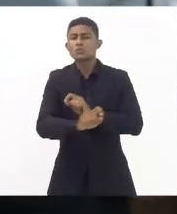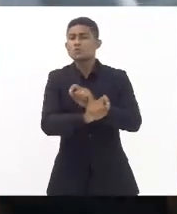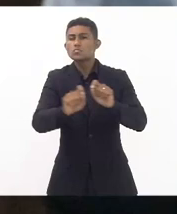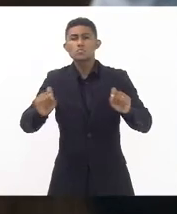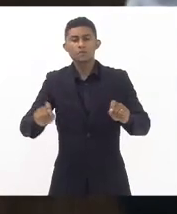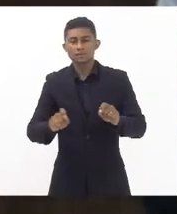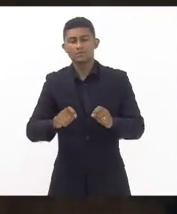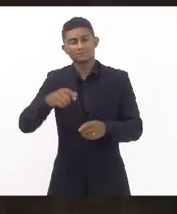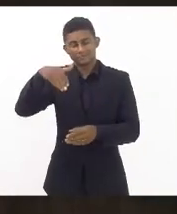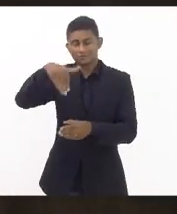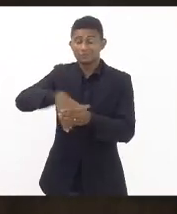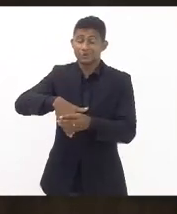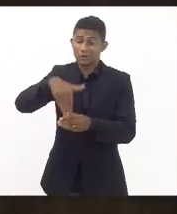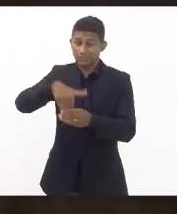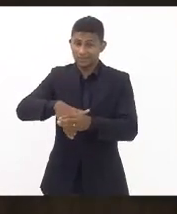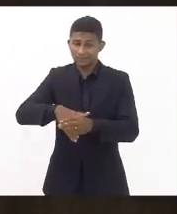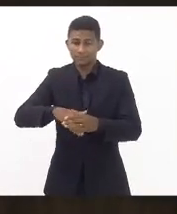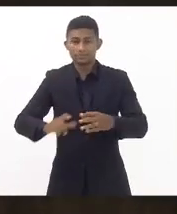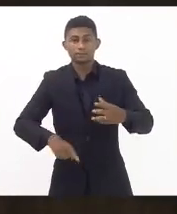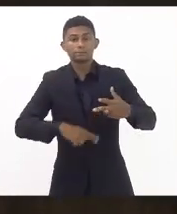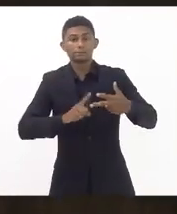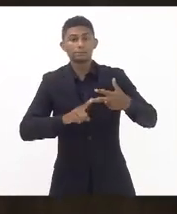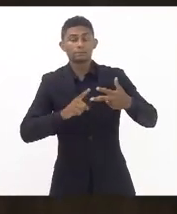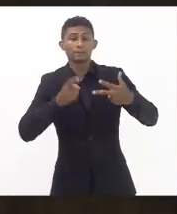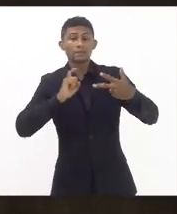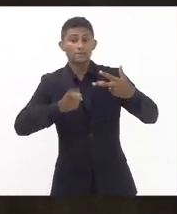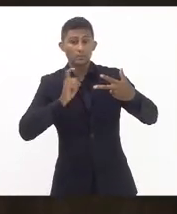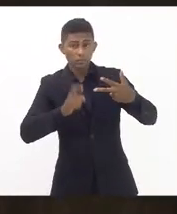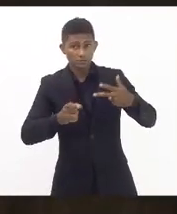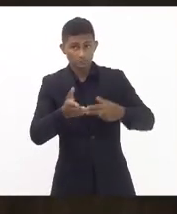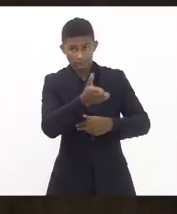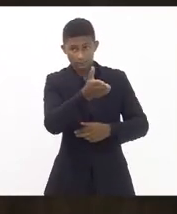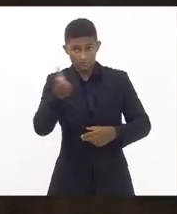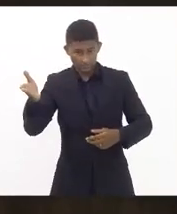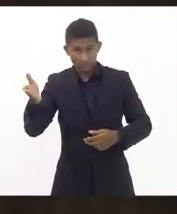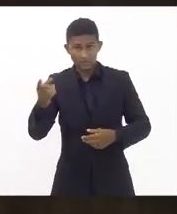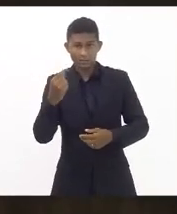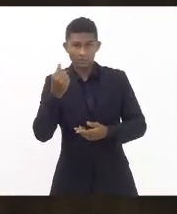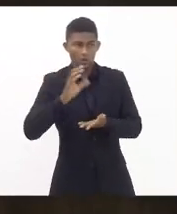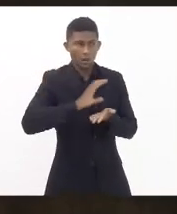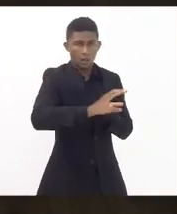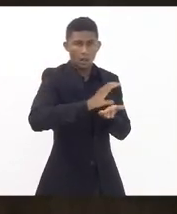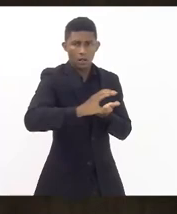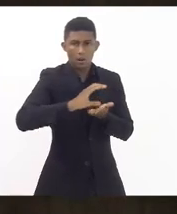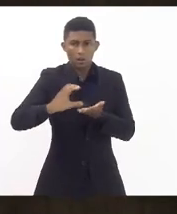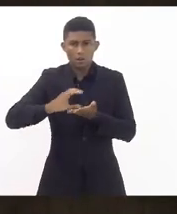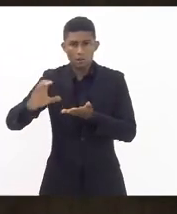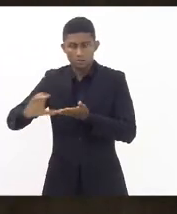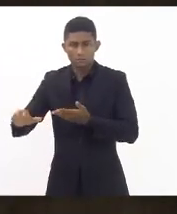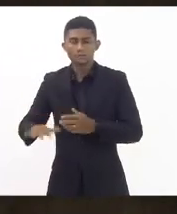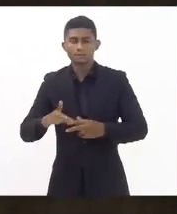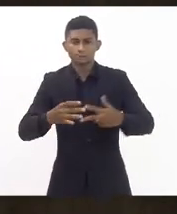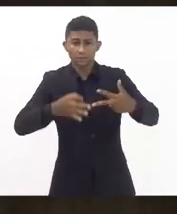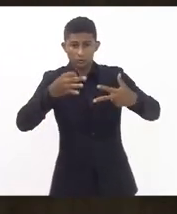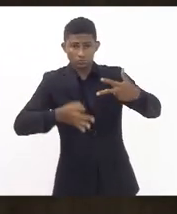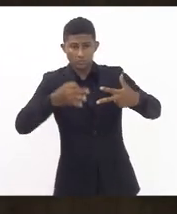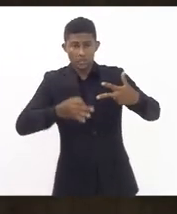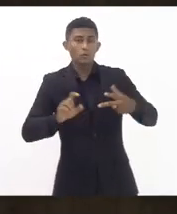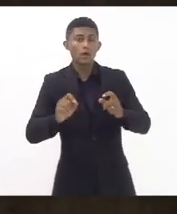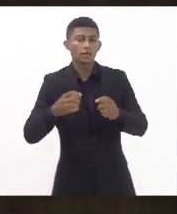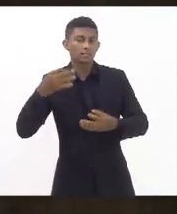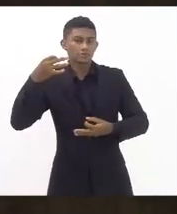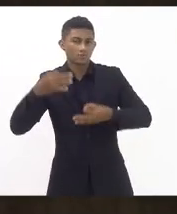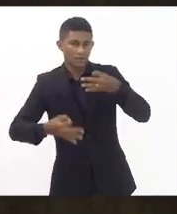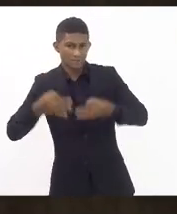pela forma como executa o orçamento e define as suas prioridades, o Poder Judiciário, pela forma como julga, e